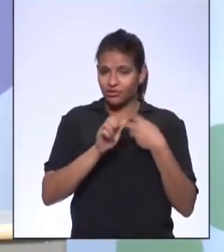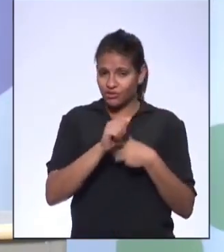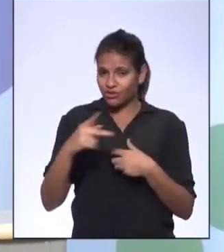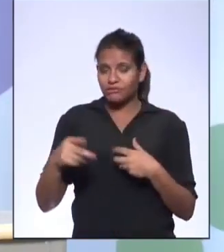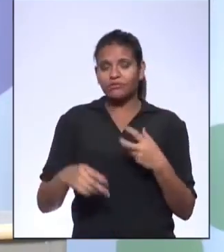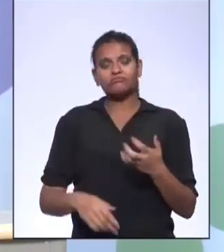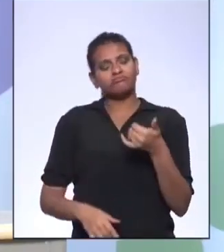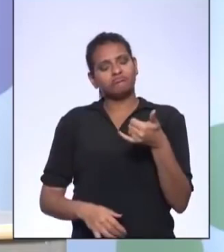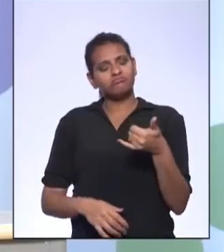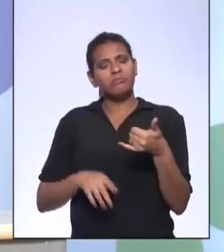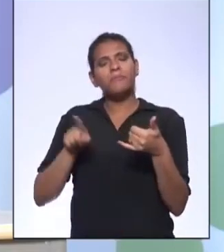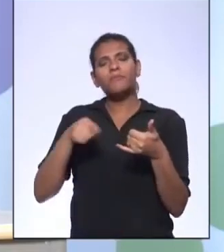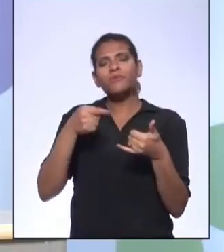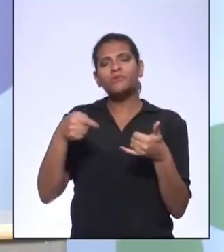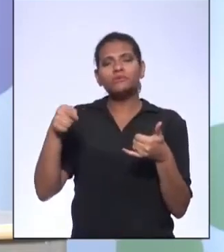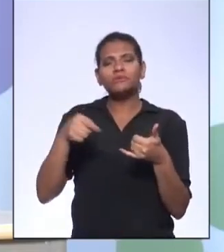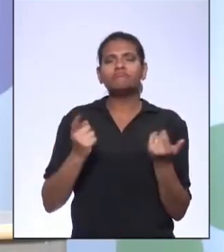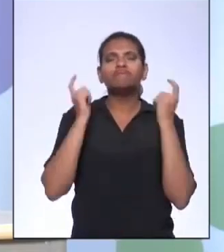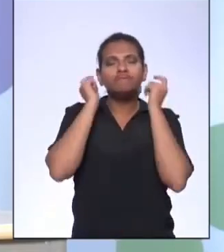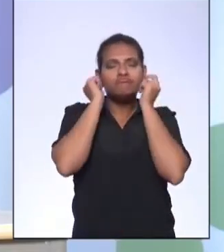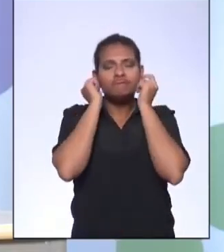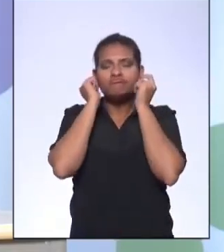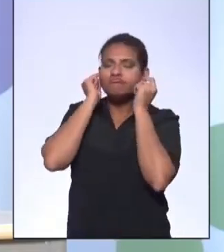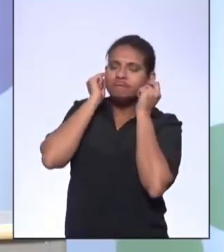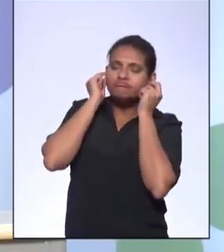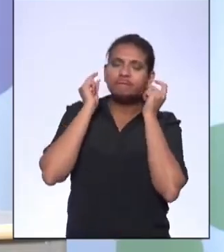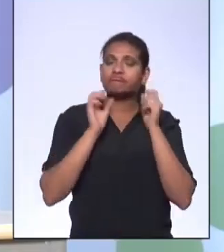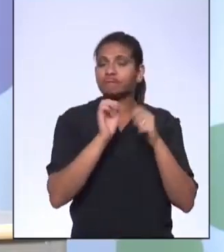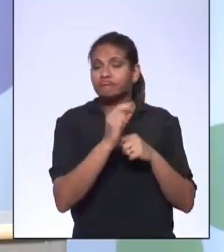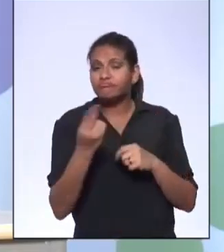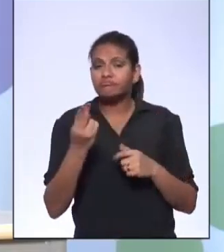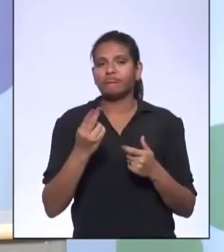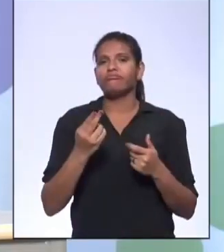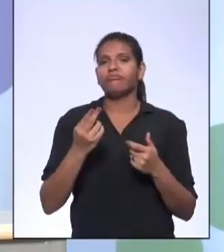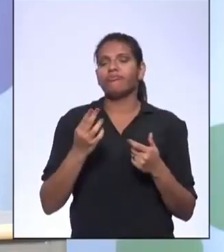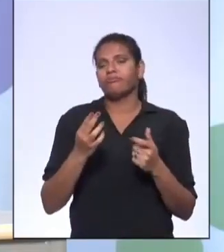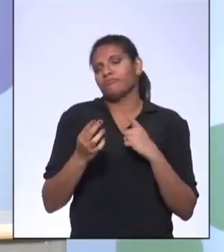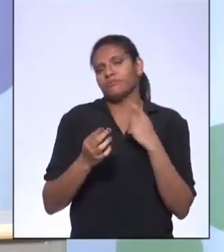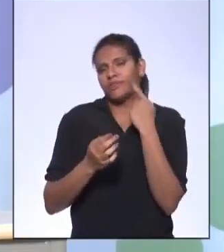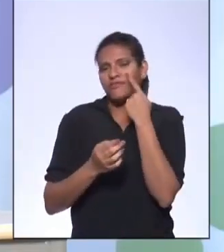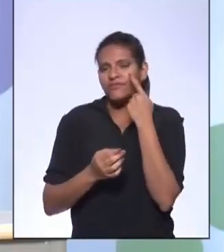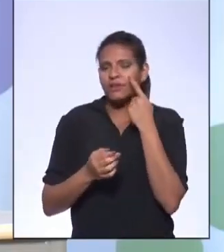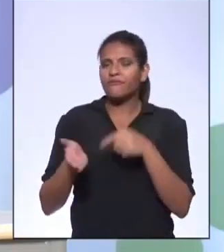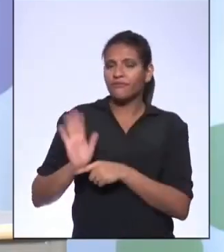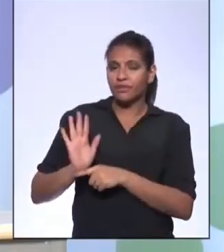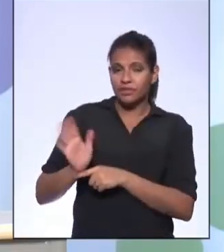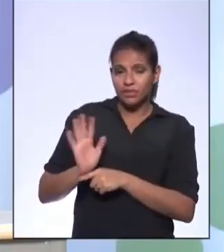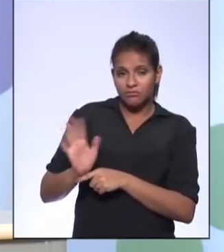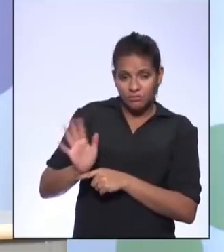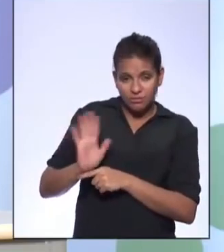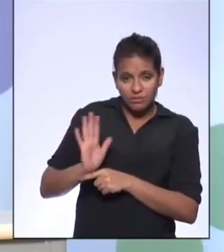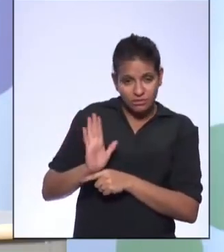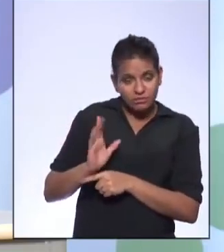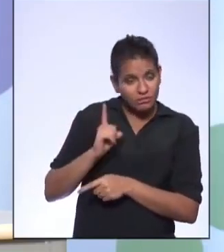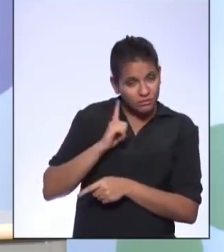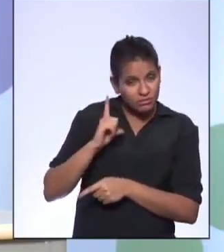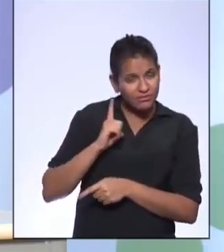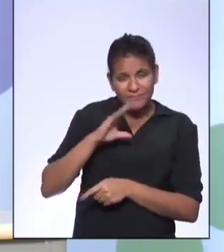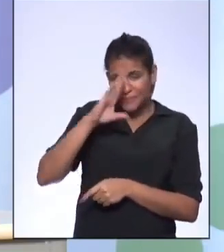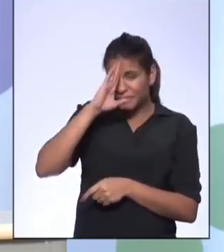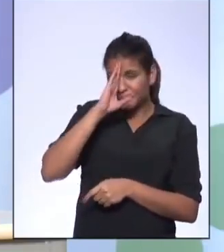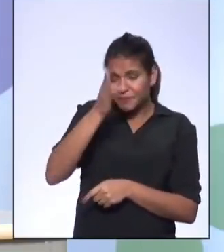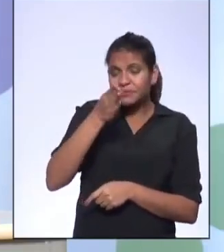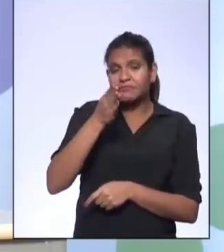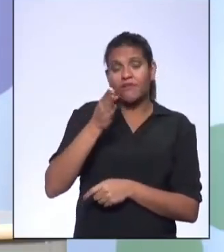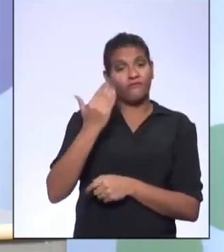vocês acessam outras plataformas de filmes, pensem que os filmes que costumam fazer mais sucesso,